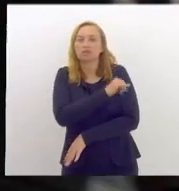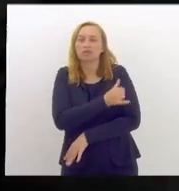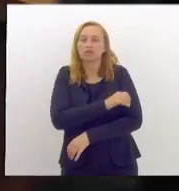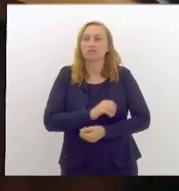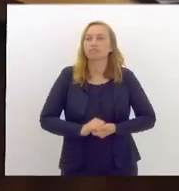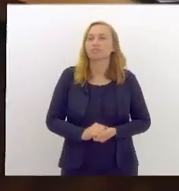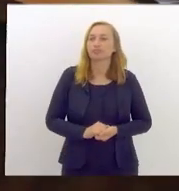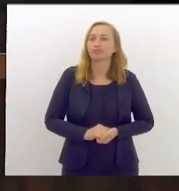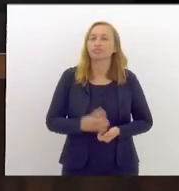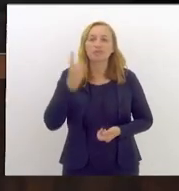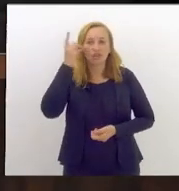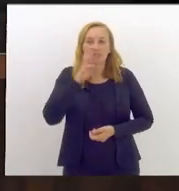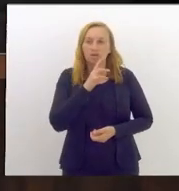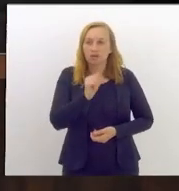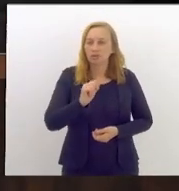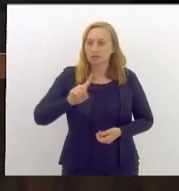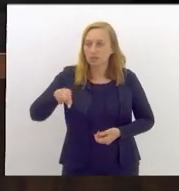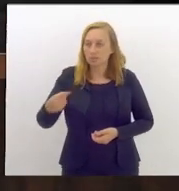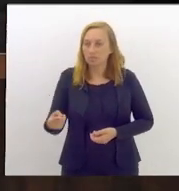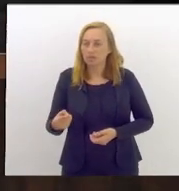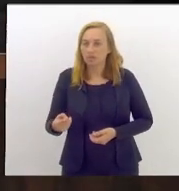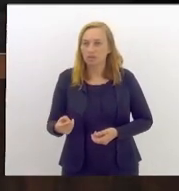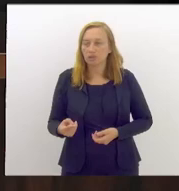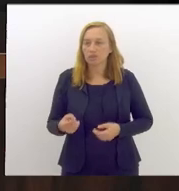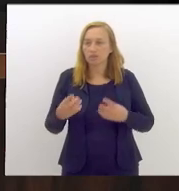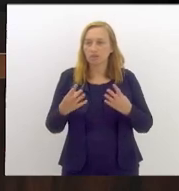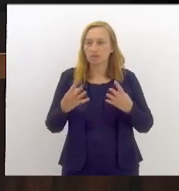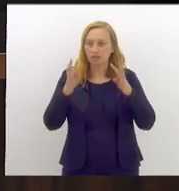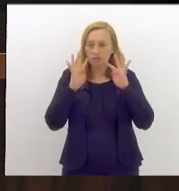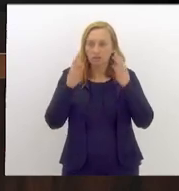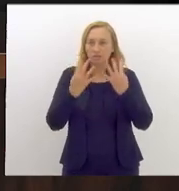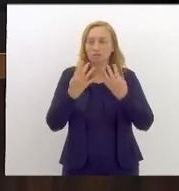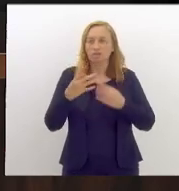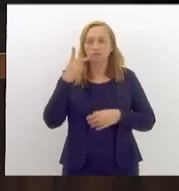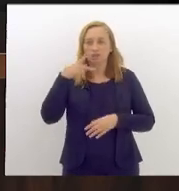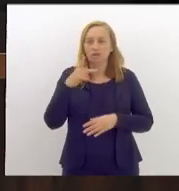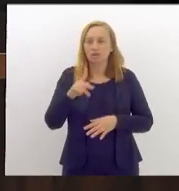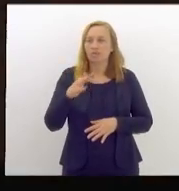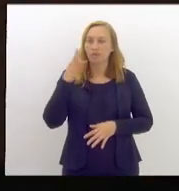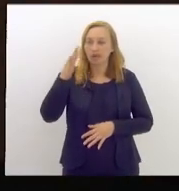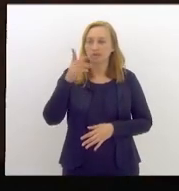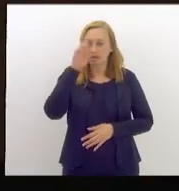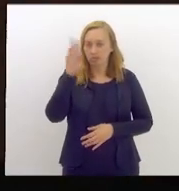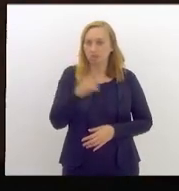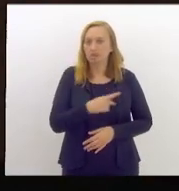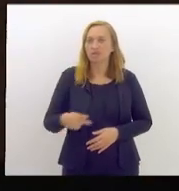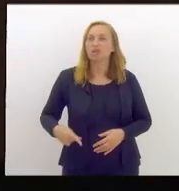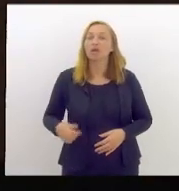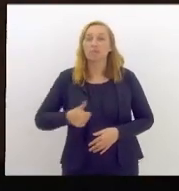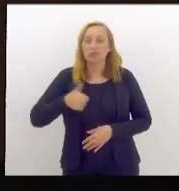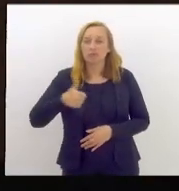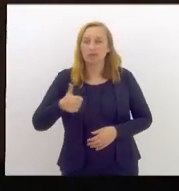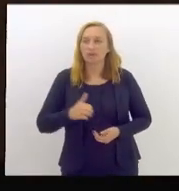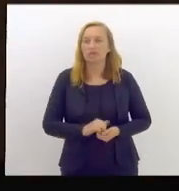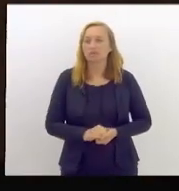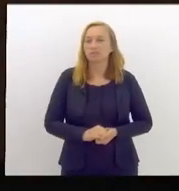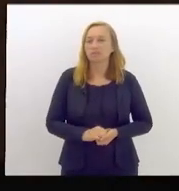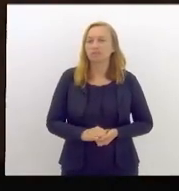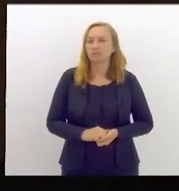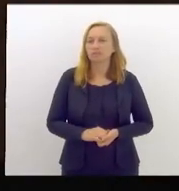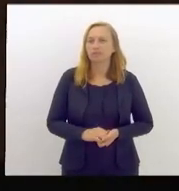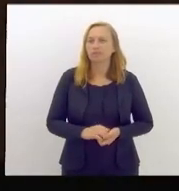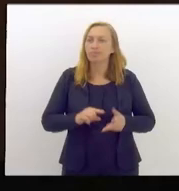Deputado Rodrigo Amorim vou fazer chamada do parlamentar Primeiro lugar eu quero